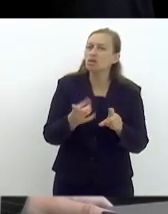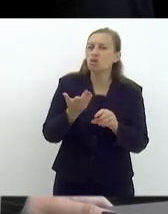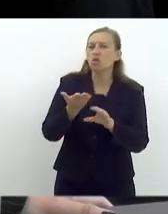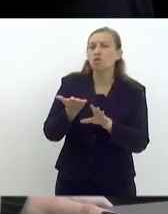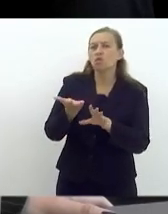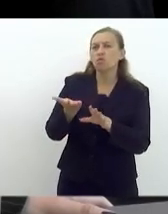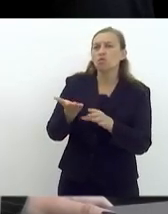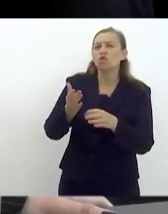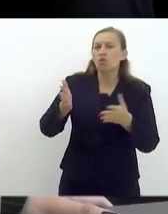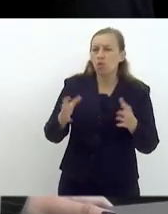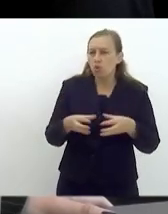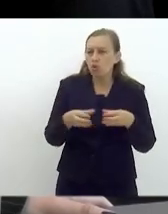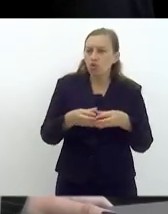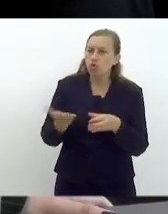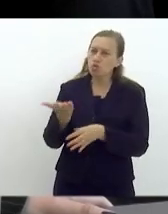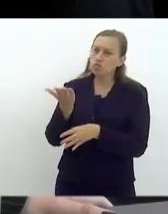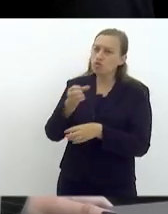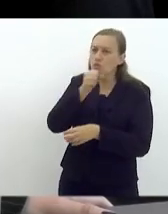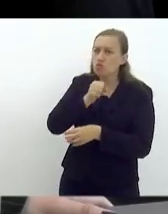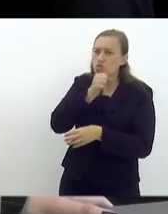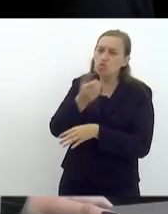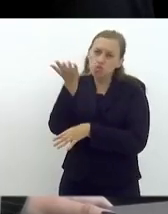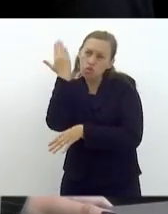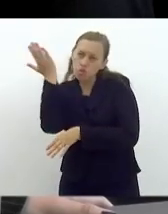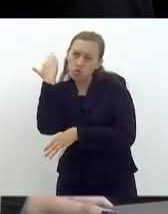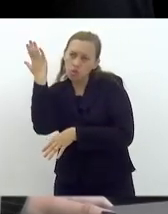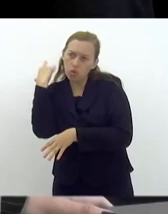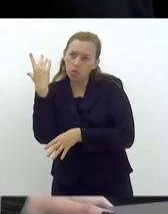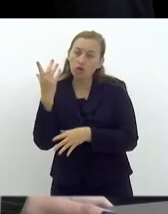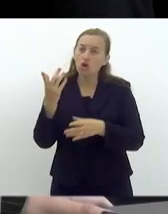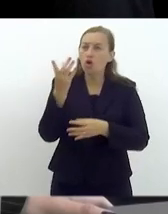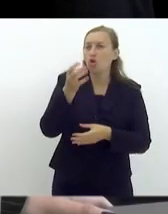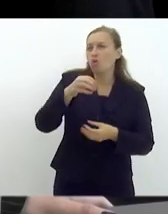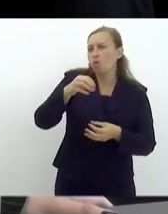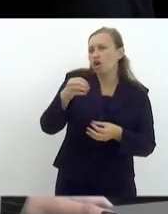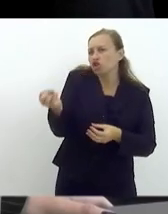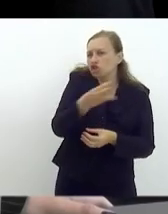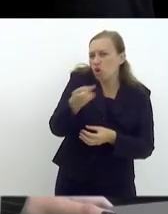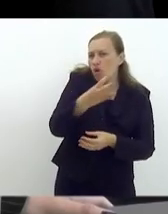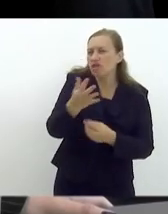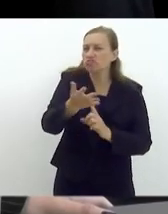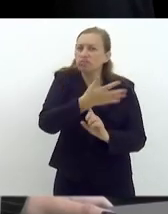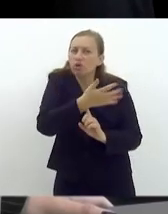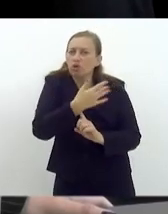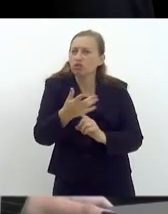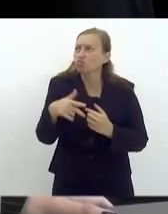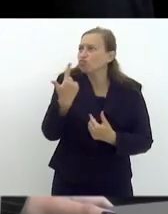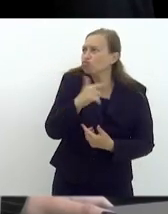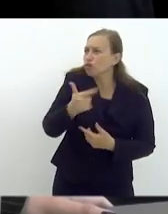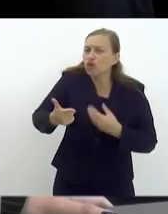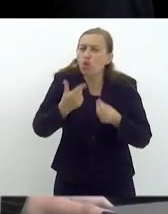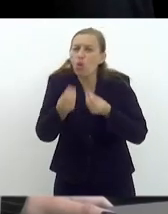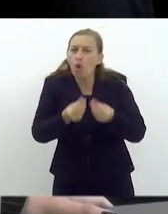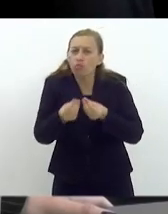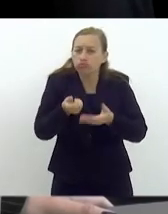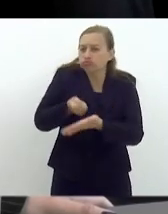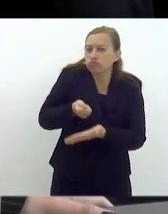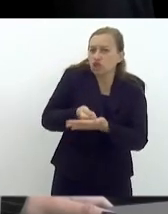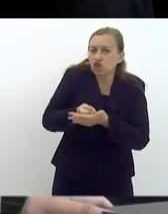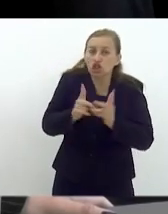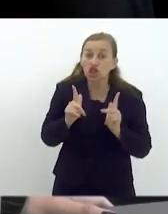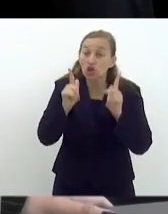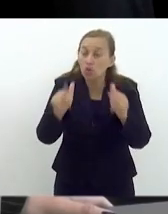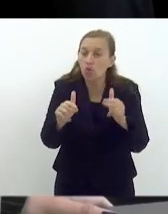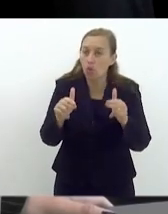antigas Elas têm uma dificuldade maior de aprendizado com as novas tecnologias não tem como a gente exigir o mesmo nível de celeridade de